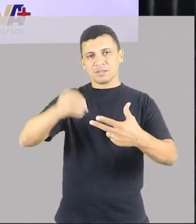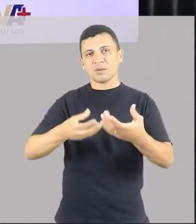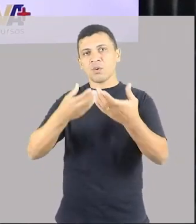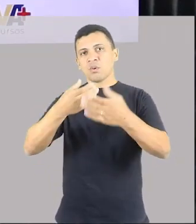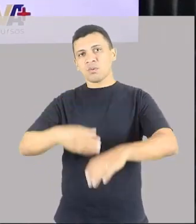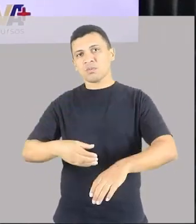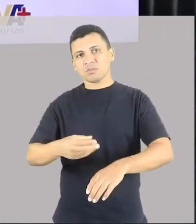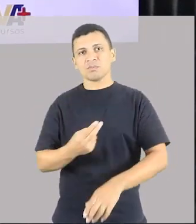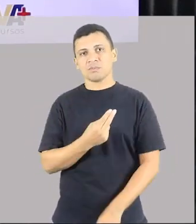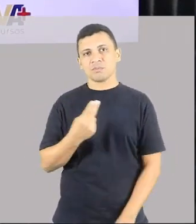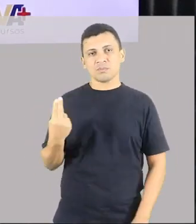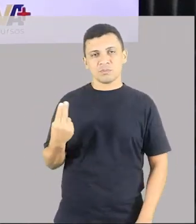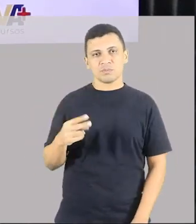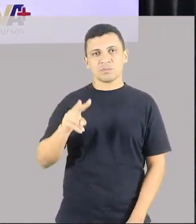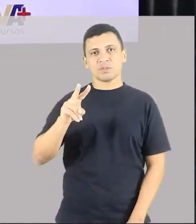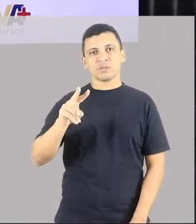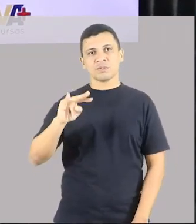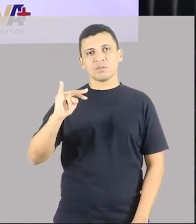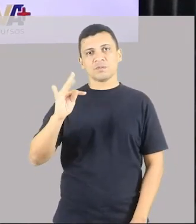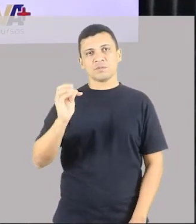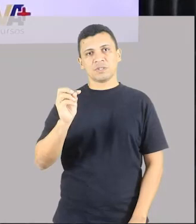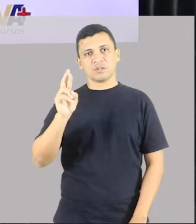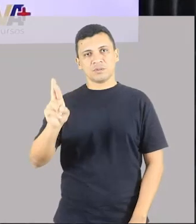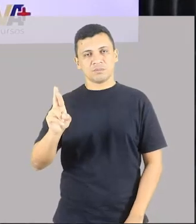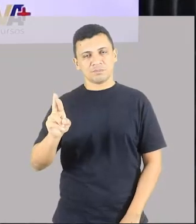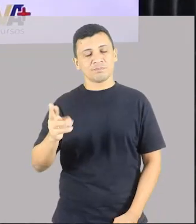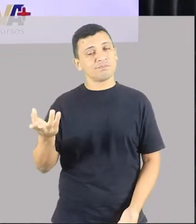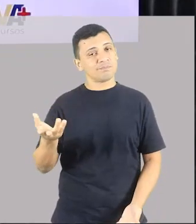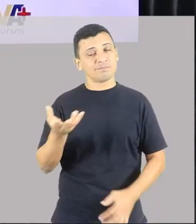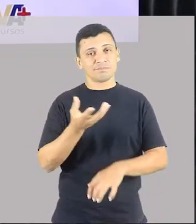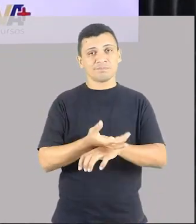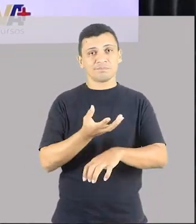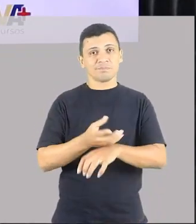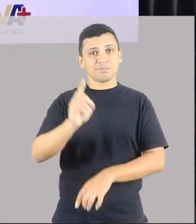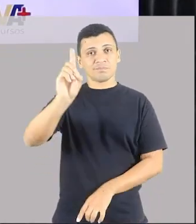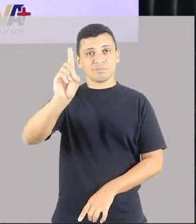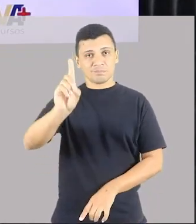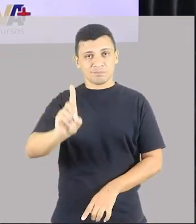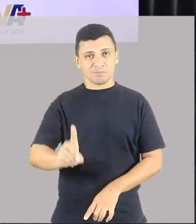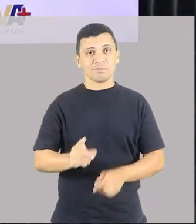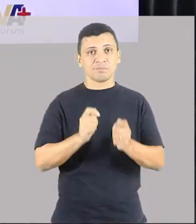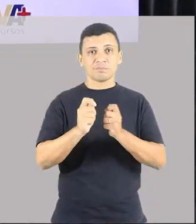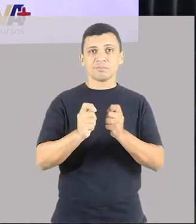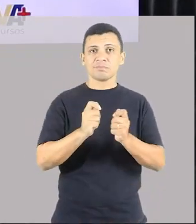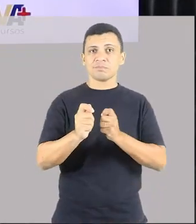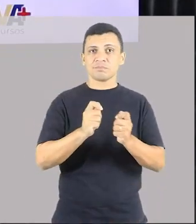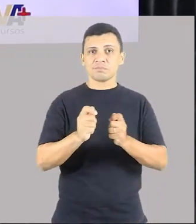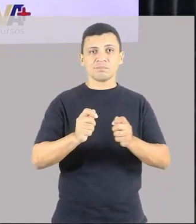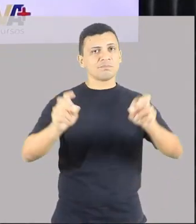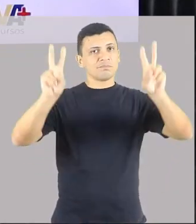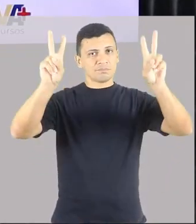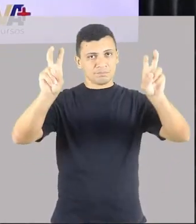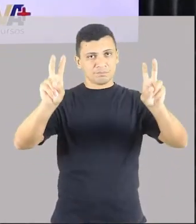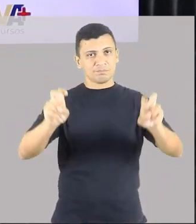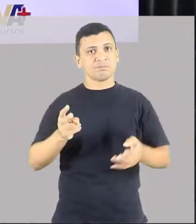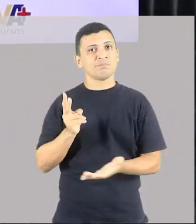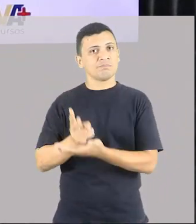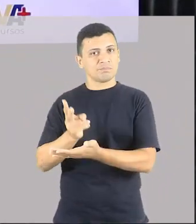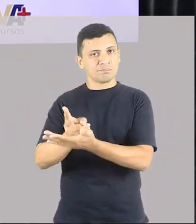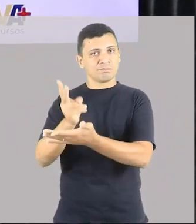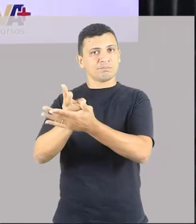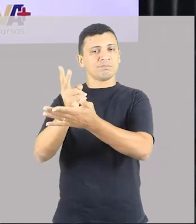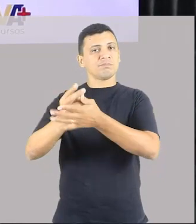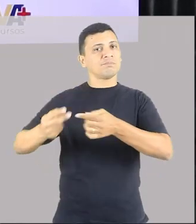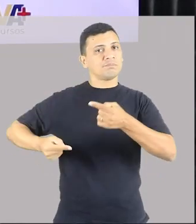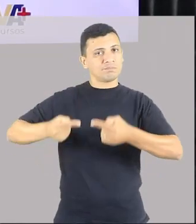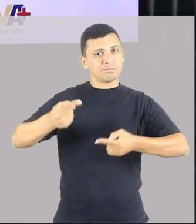sou o professor Vitor Hugo, professor de Direito Administrativo, e hoje a gente vai continuar debatendo os assuntos importantes aqui do